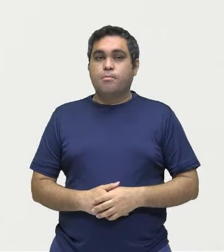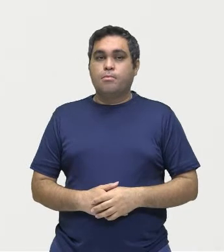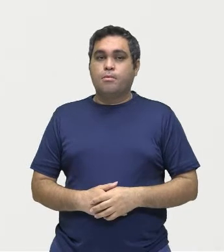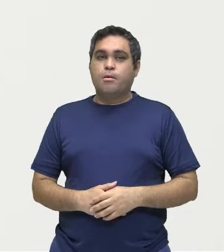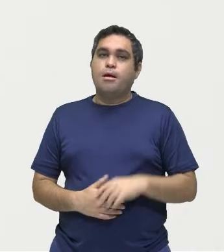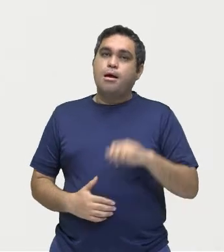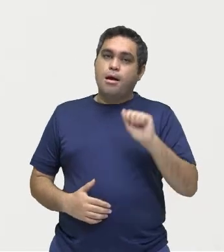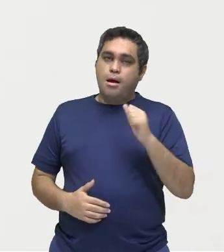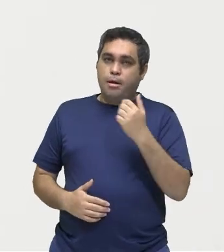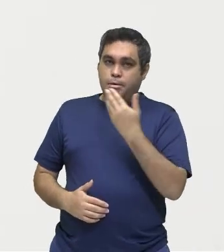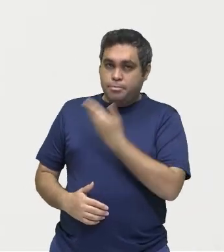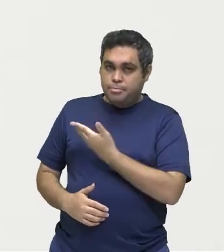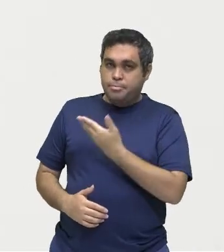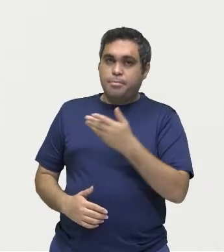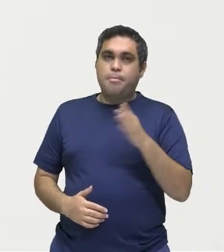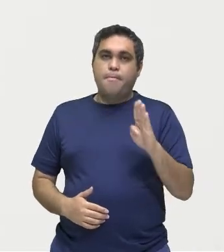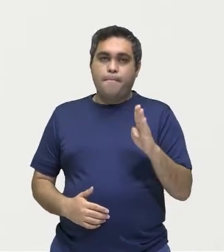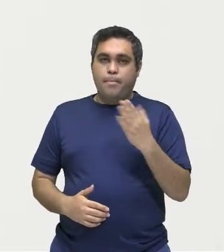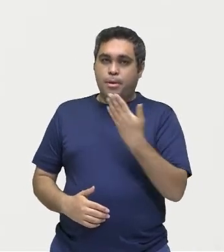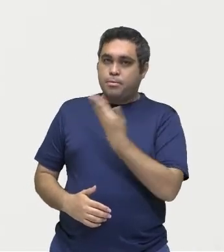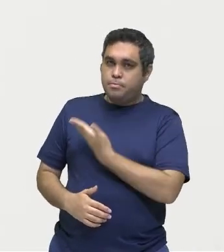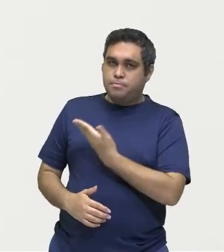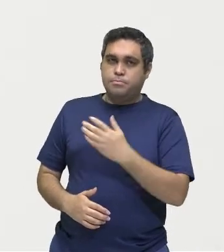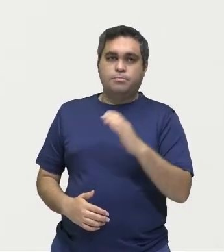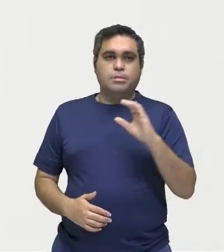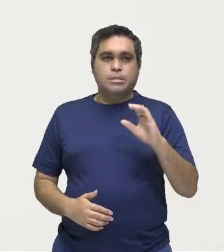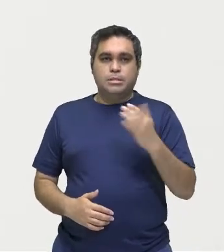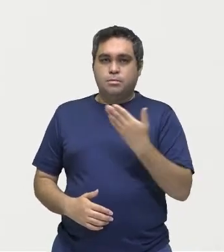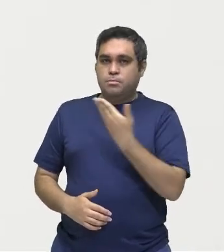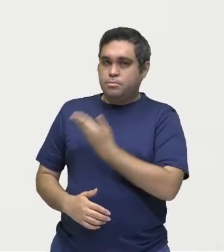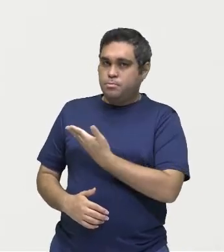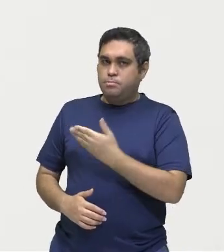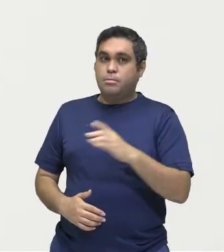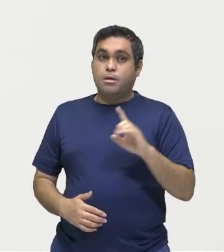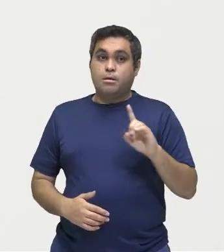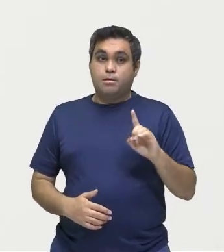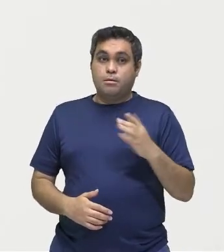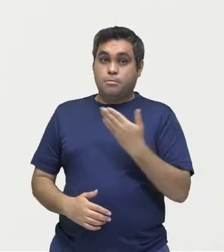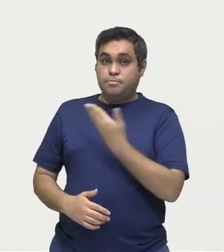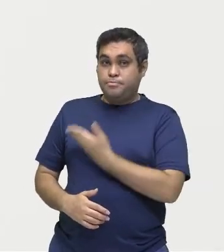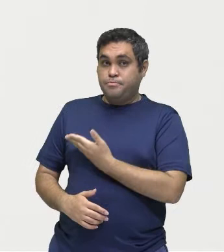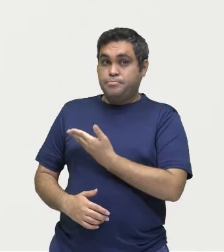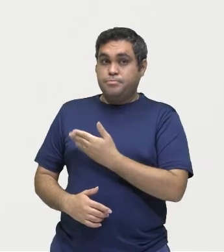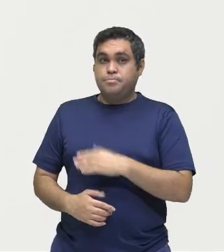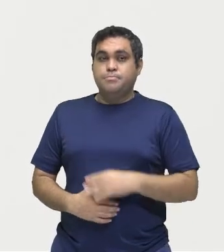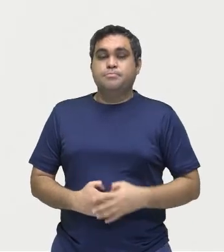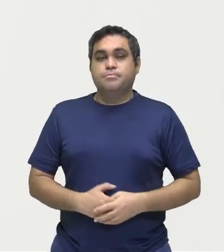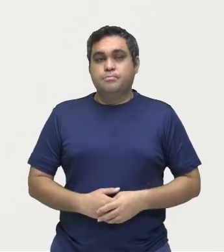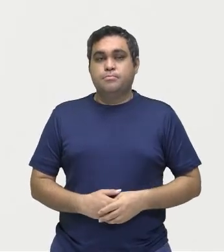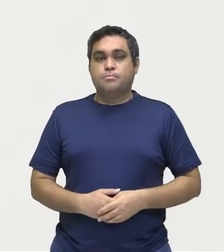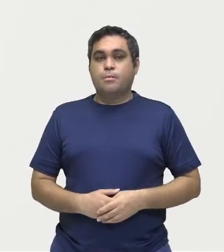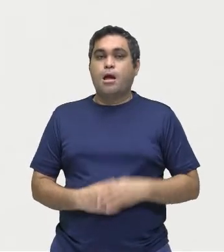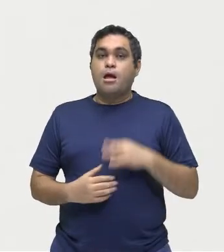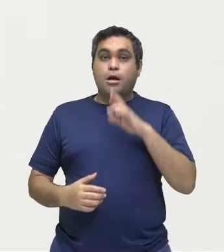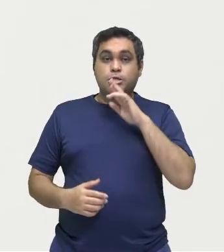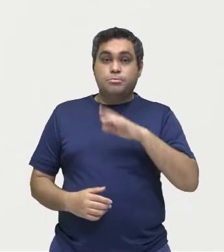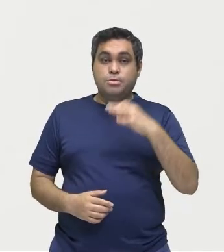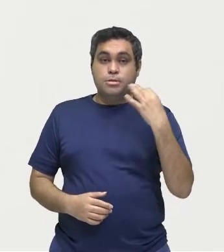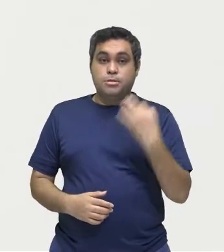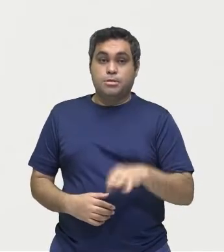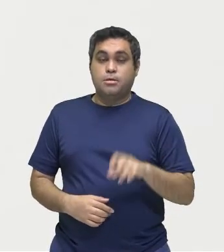letra C, retângulo e equilátero, letra D, obtusângulo e escaleno. E a alternativa correta,